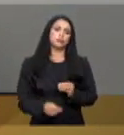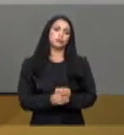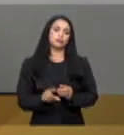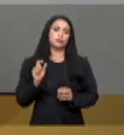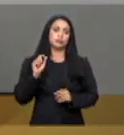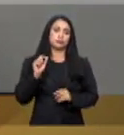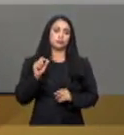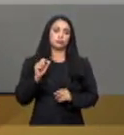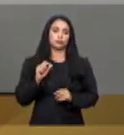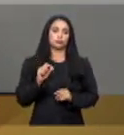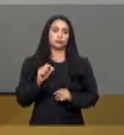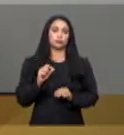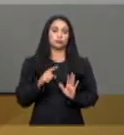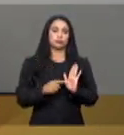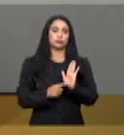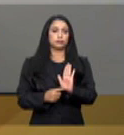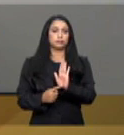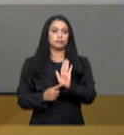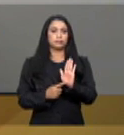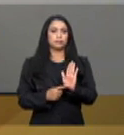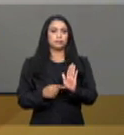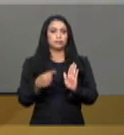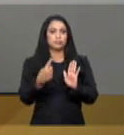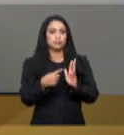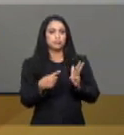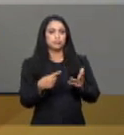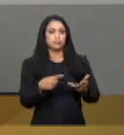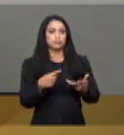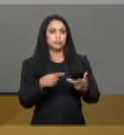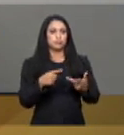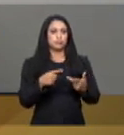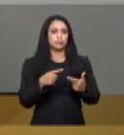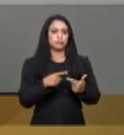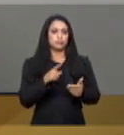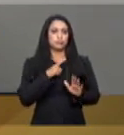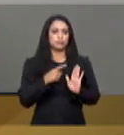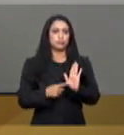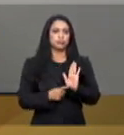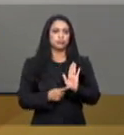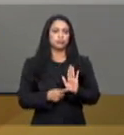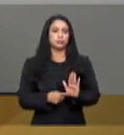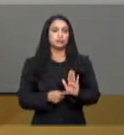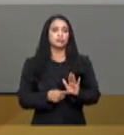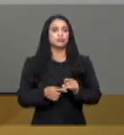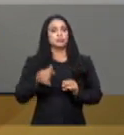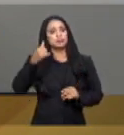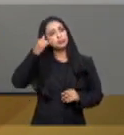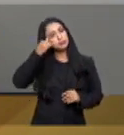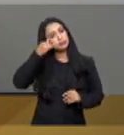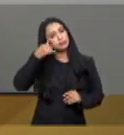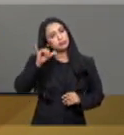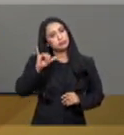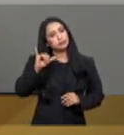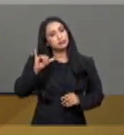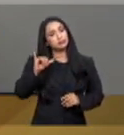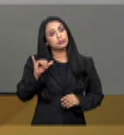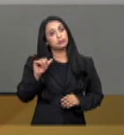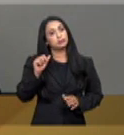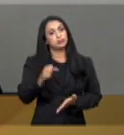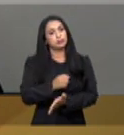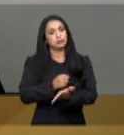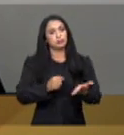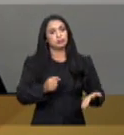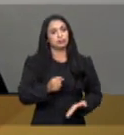declaração e da definição de todas as questões pendentes supra-expostas, evitando-se, com base